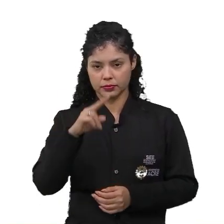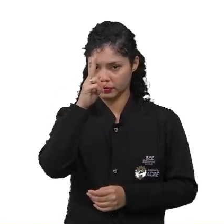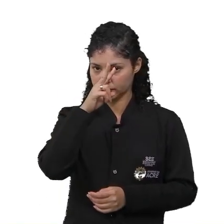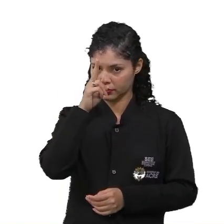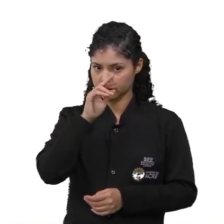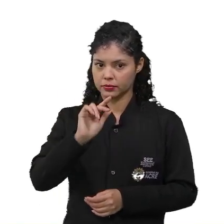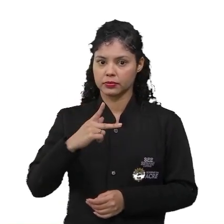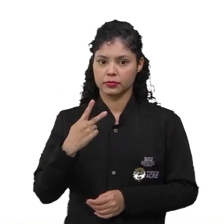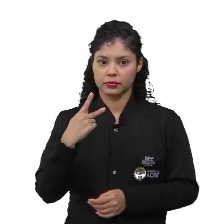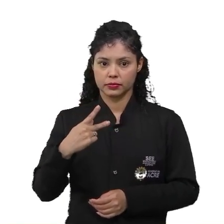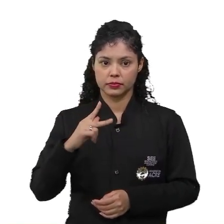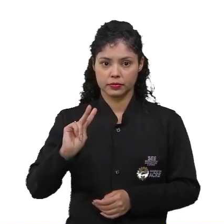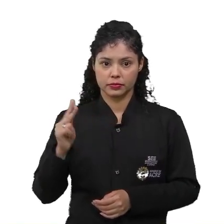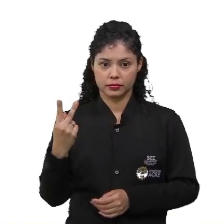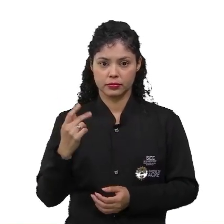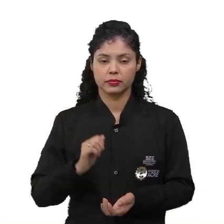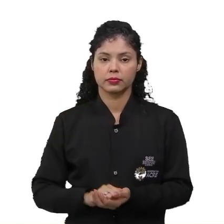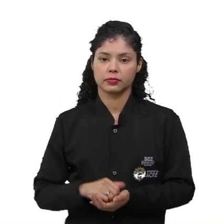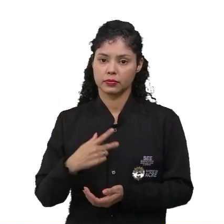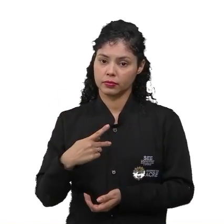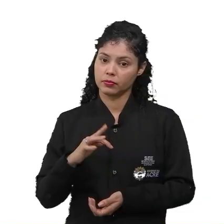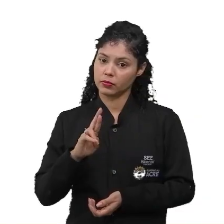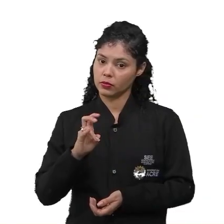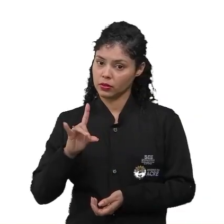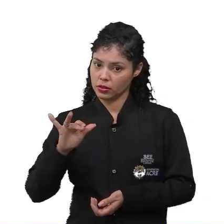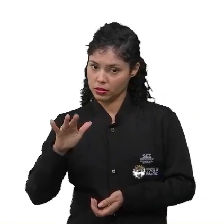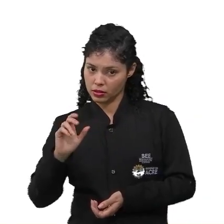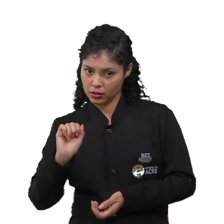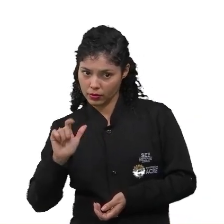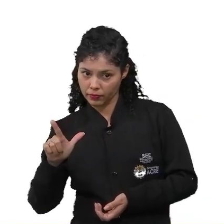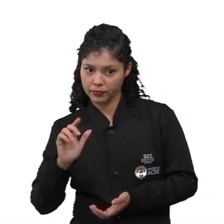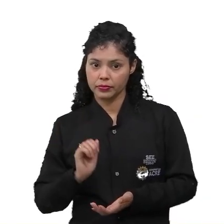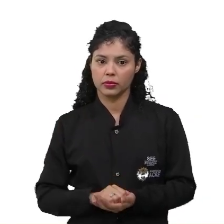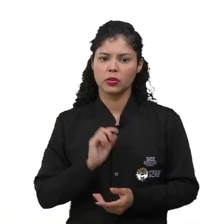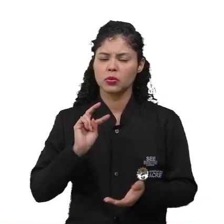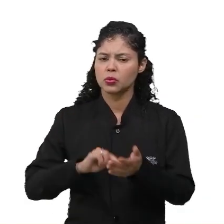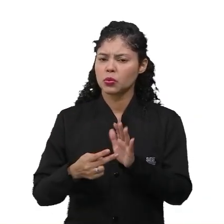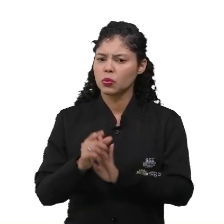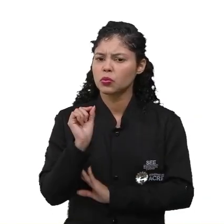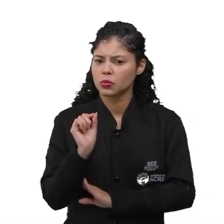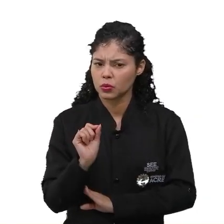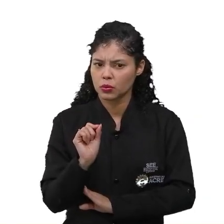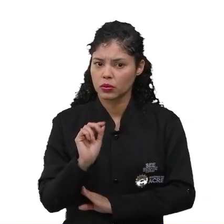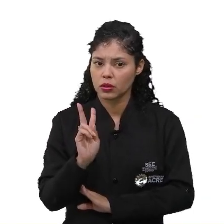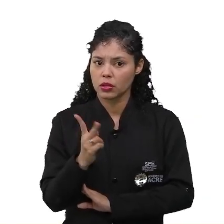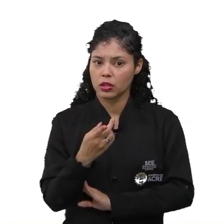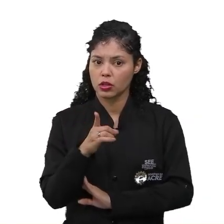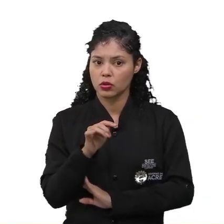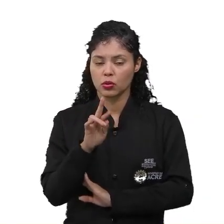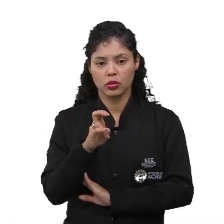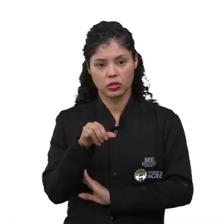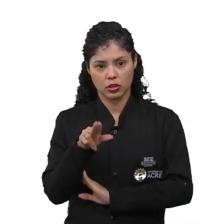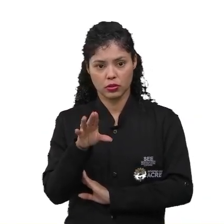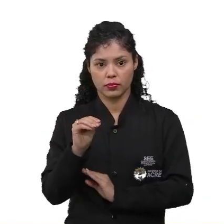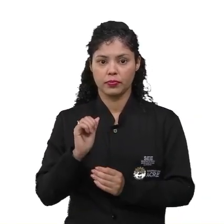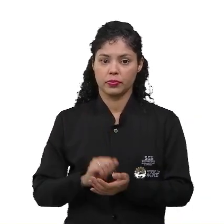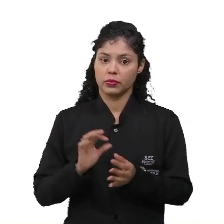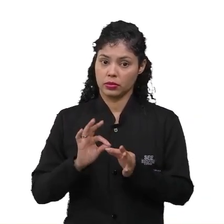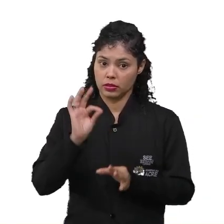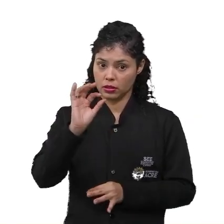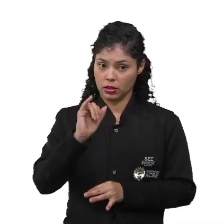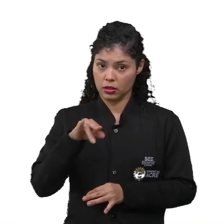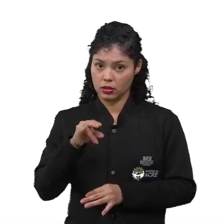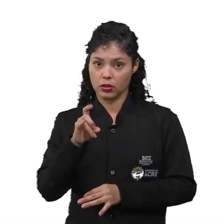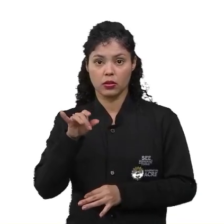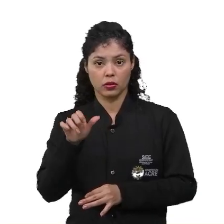que o pH é o potencial hidrogênico. O que significa isso, né? Que ele mede a concentração de